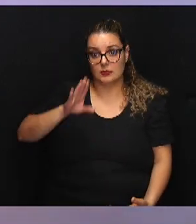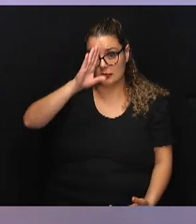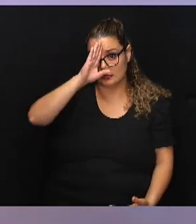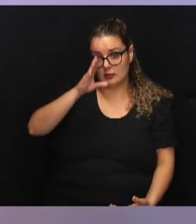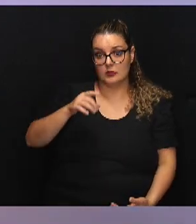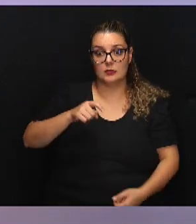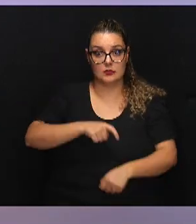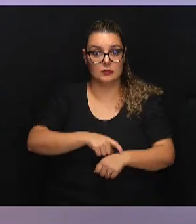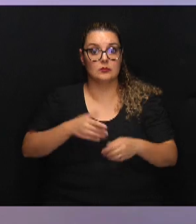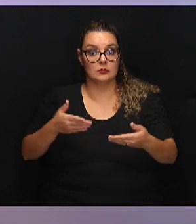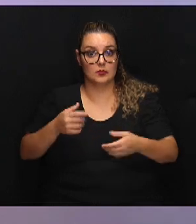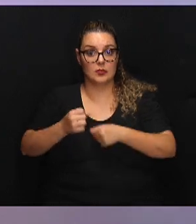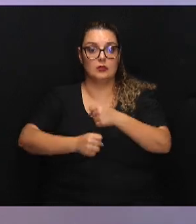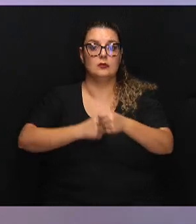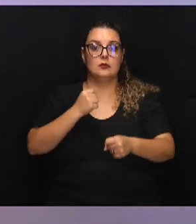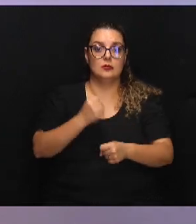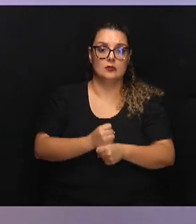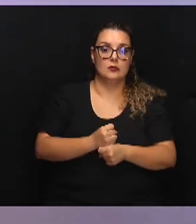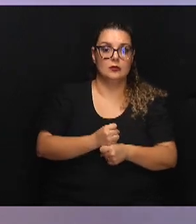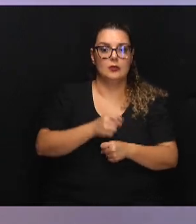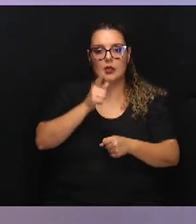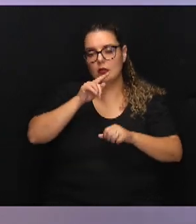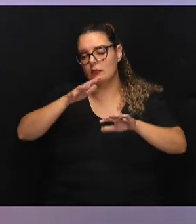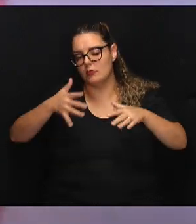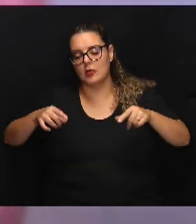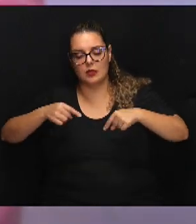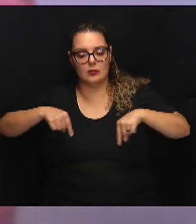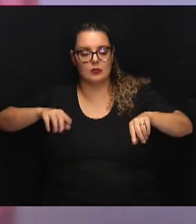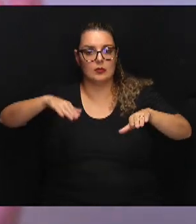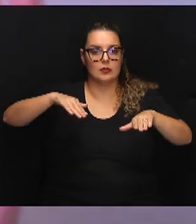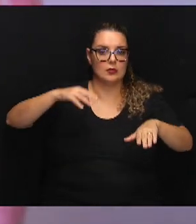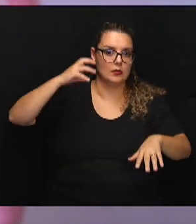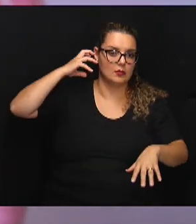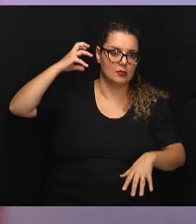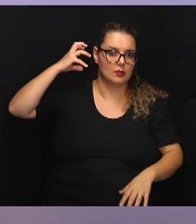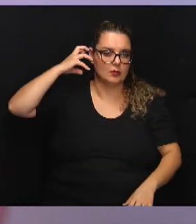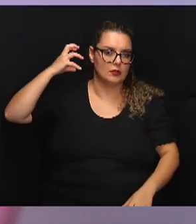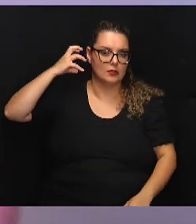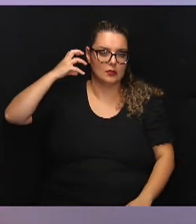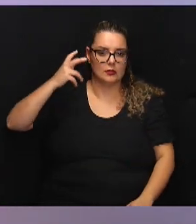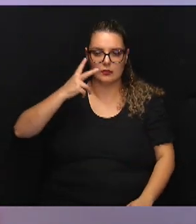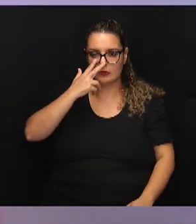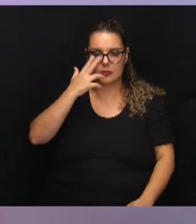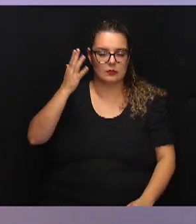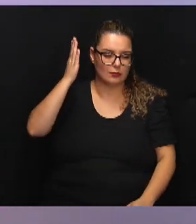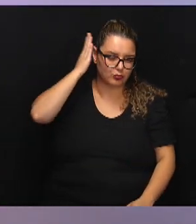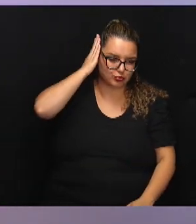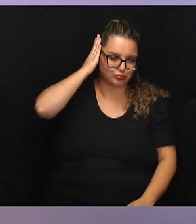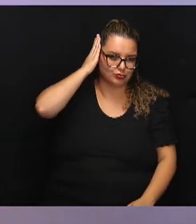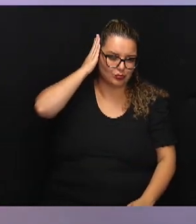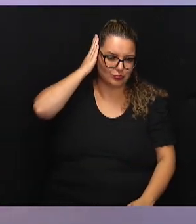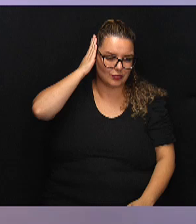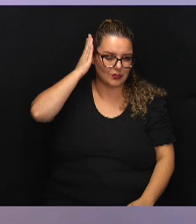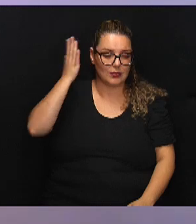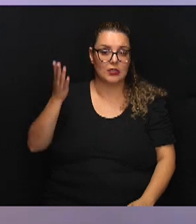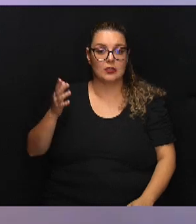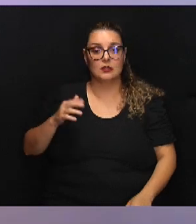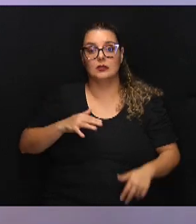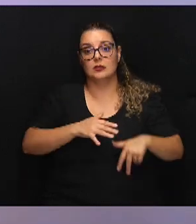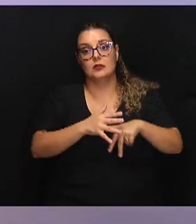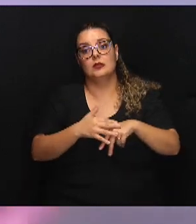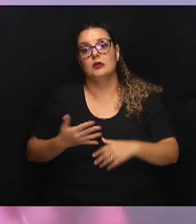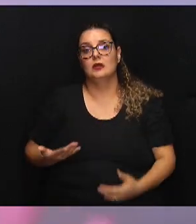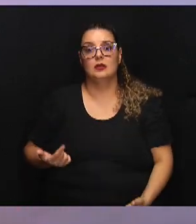essa época do ano, vai mar, piscina, desloca a cera, dá aquela sensação de ouvido tampado. Tem muito paciente que vai no consultório e